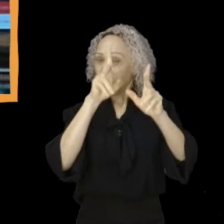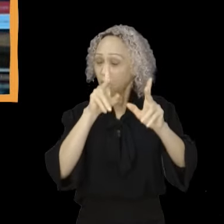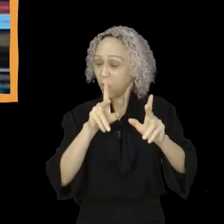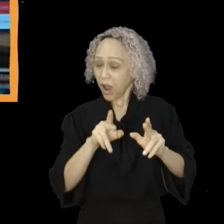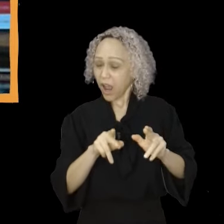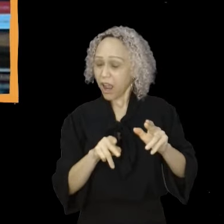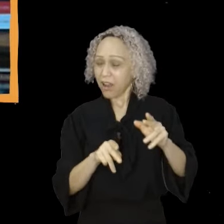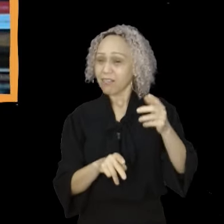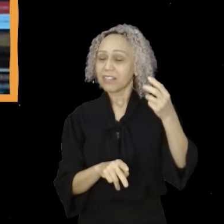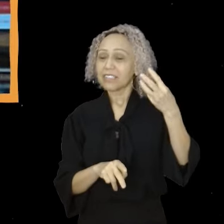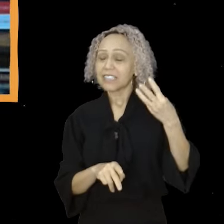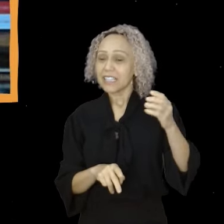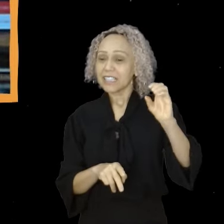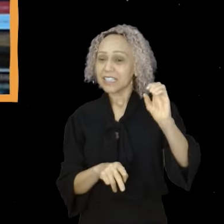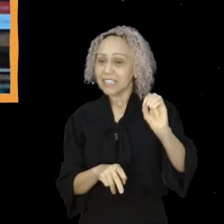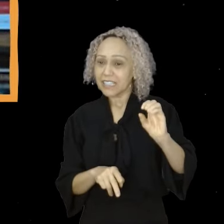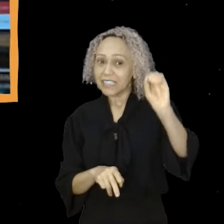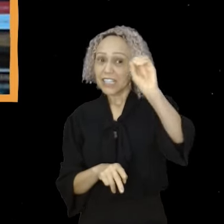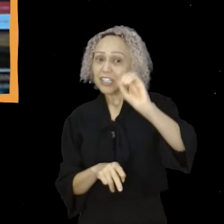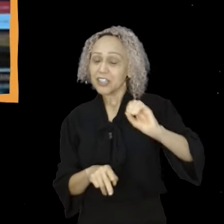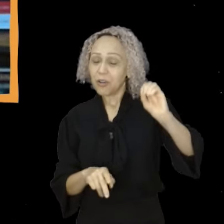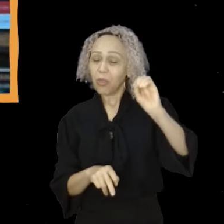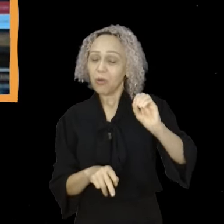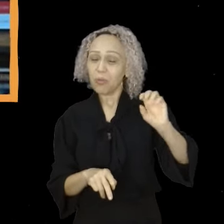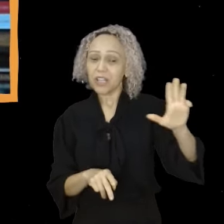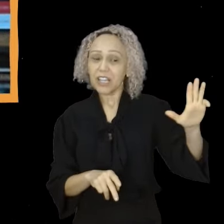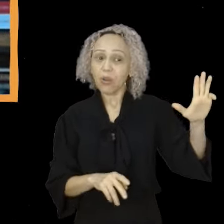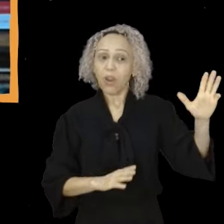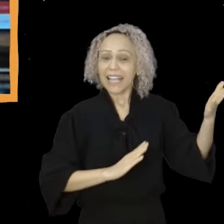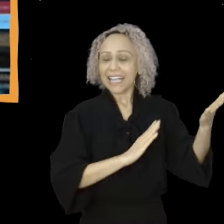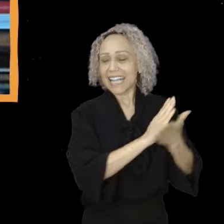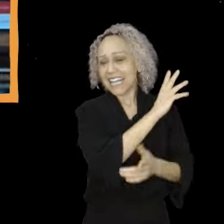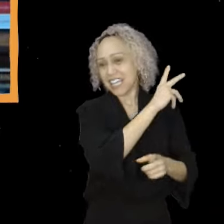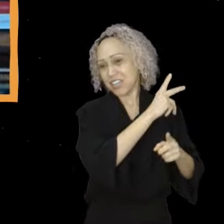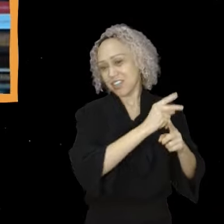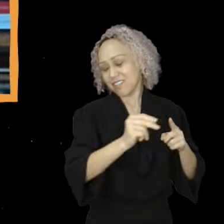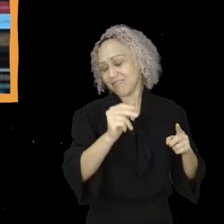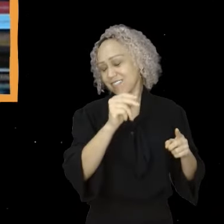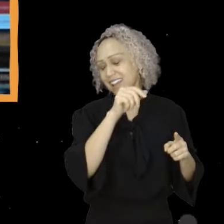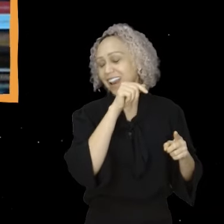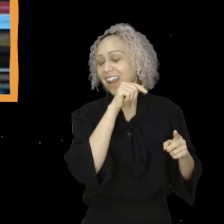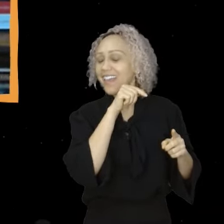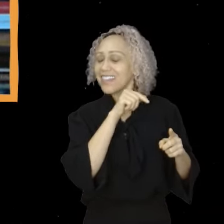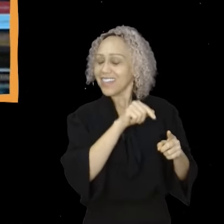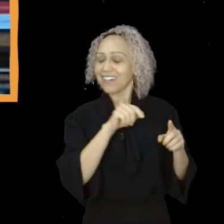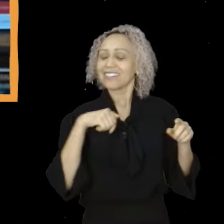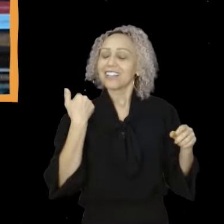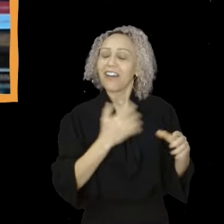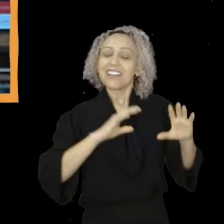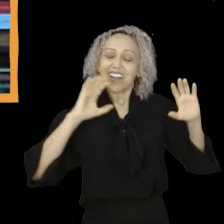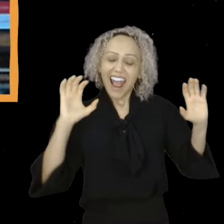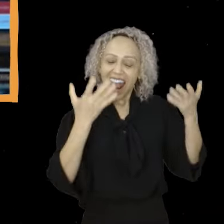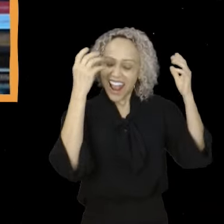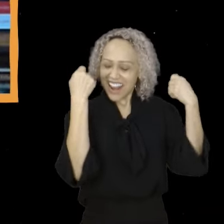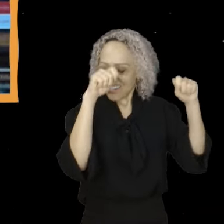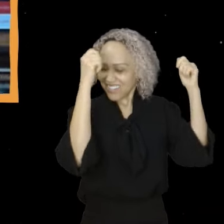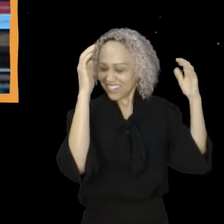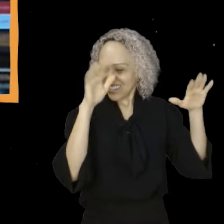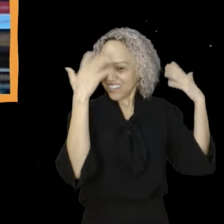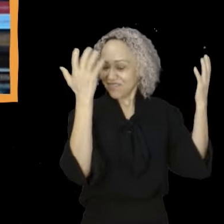ganhou a eleição contra o inominável, contra a tentativa fascista de ganhar a eleição no